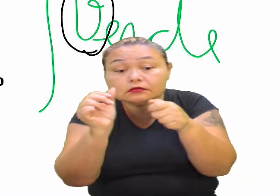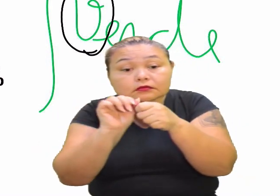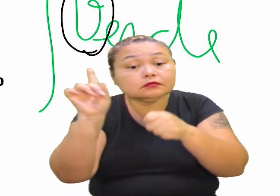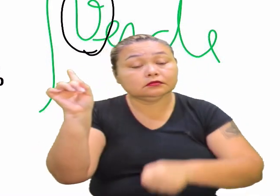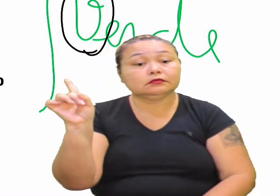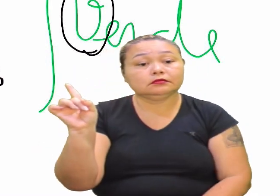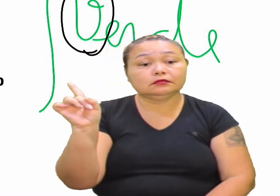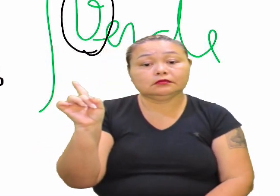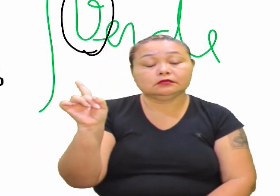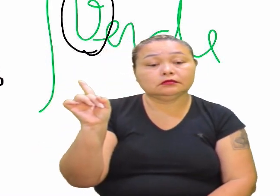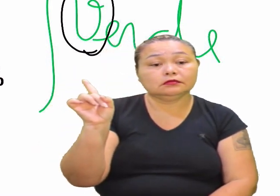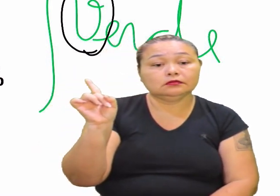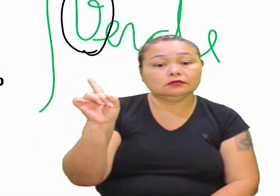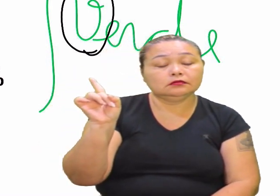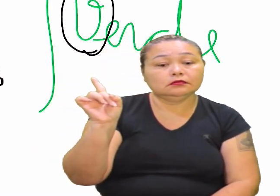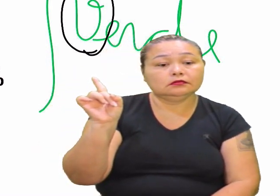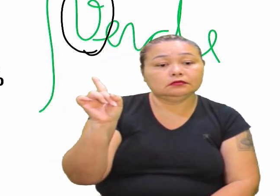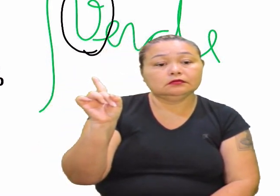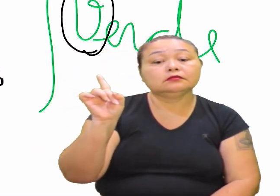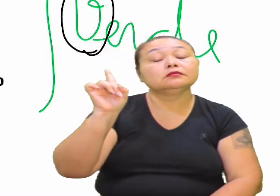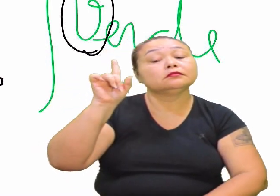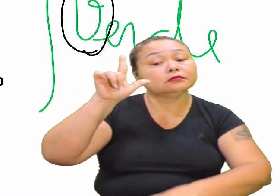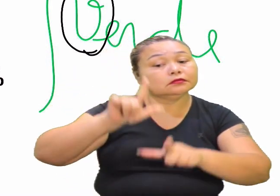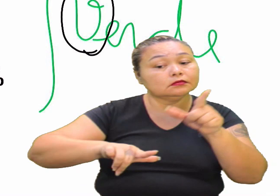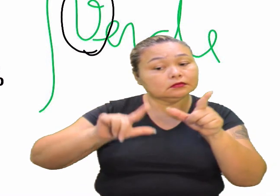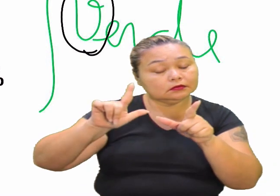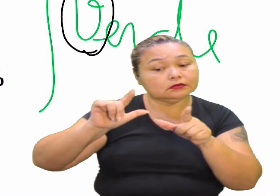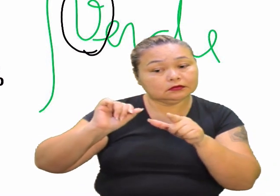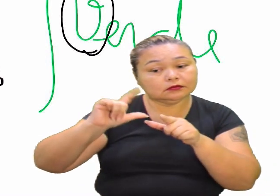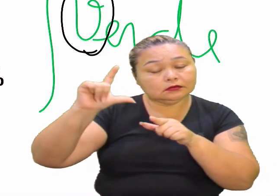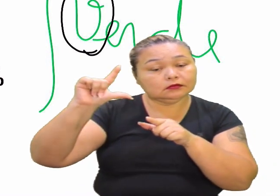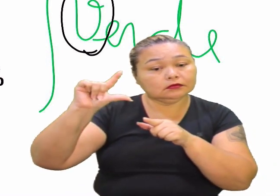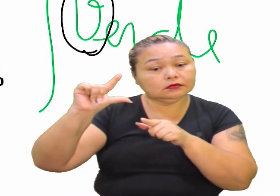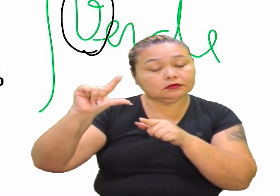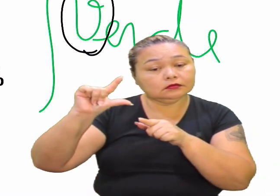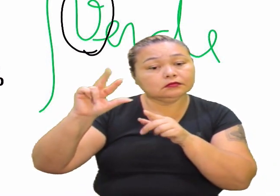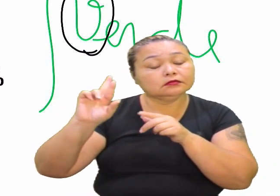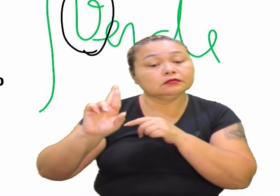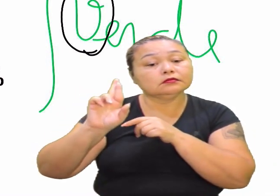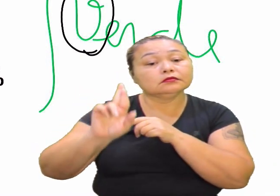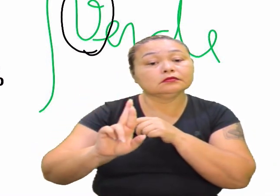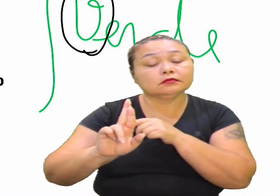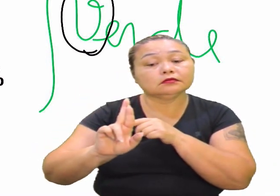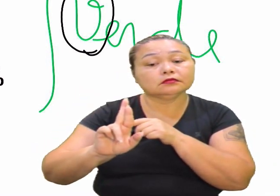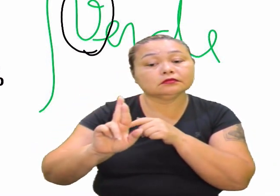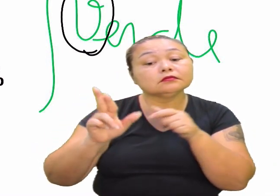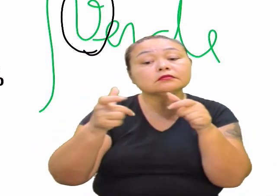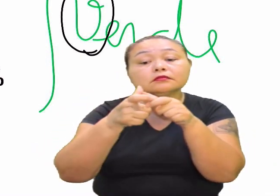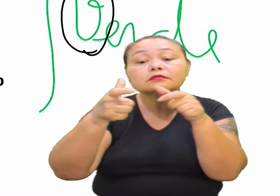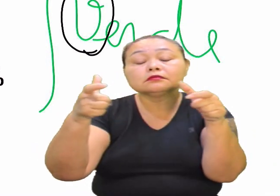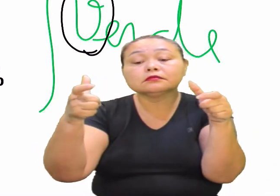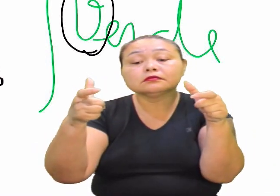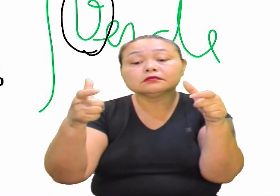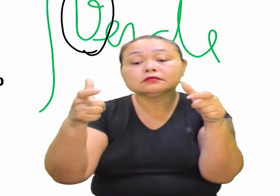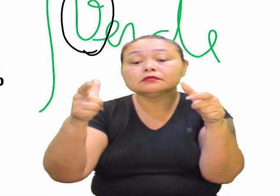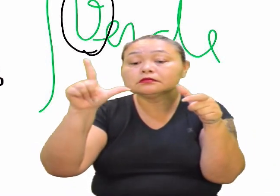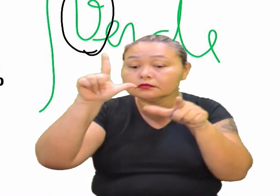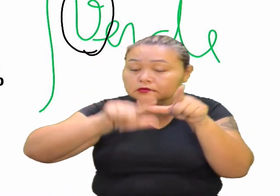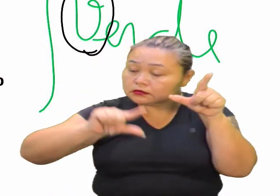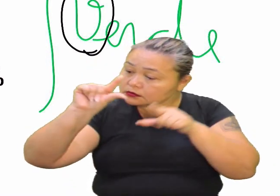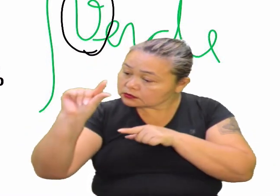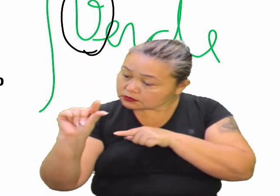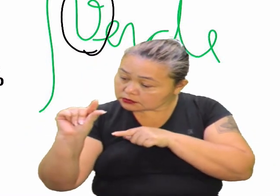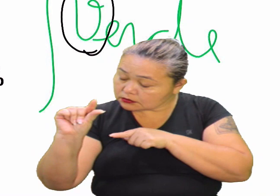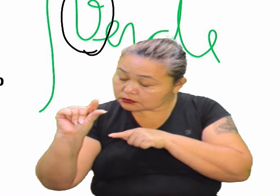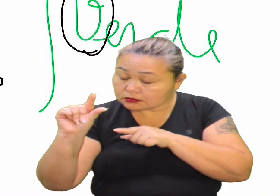Então, a letra maiúscula representa o que se expressa em maior proporção. E a letra